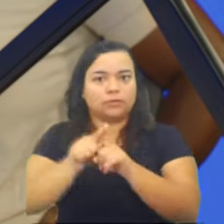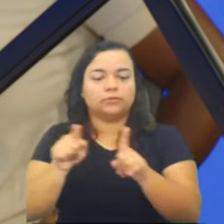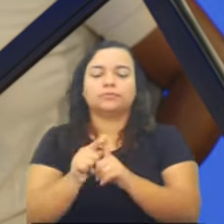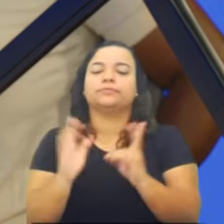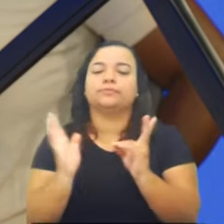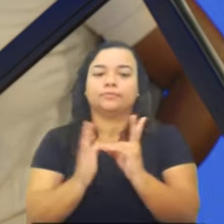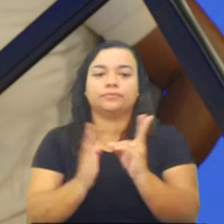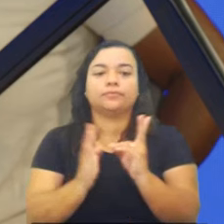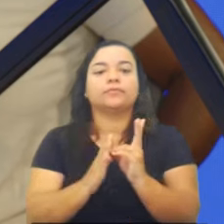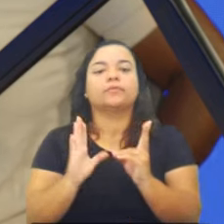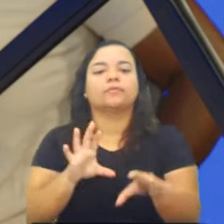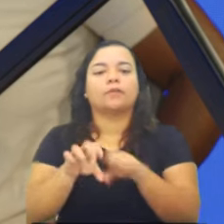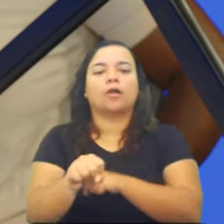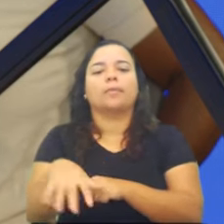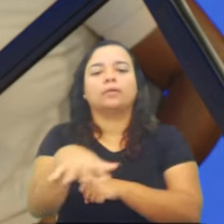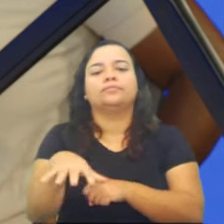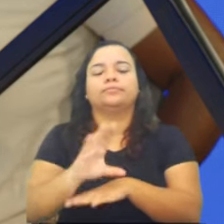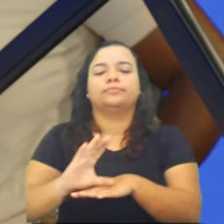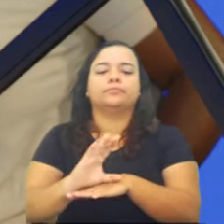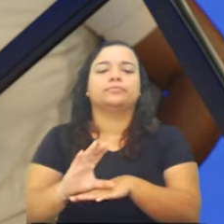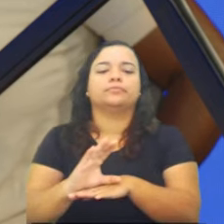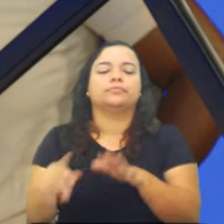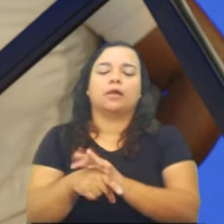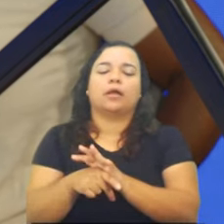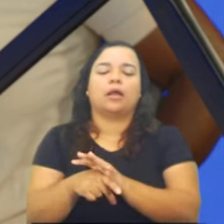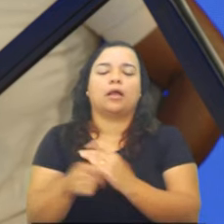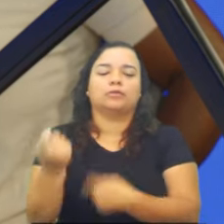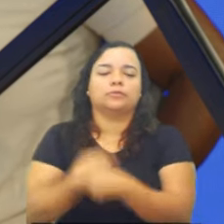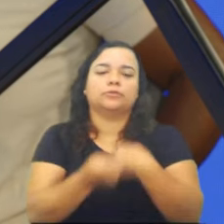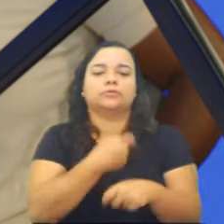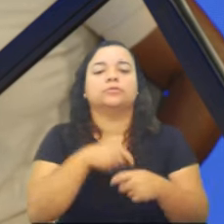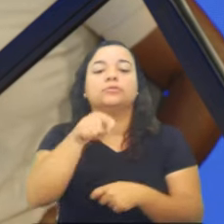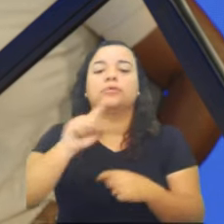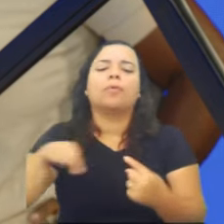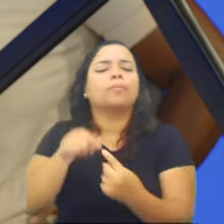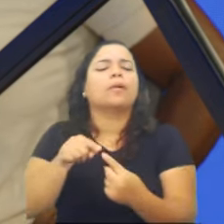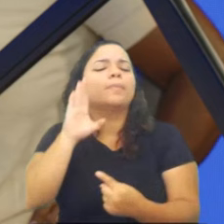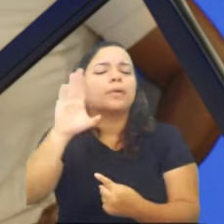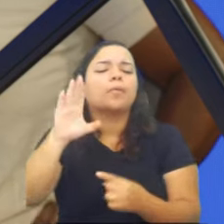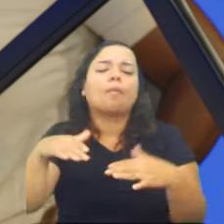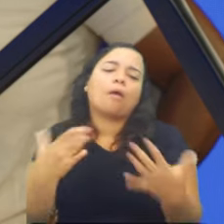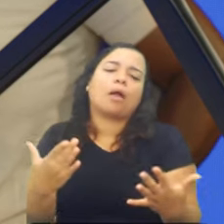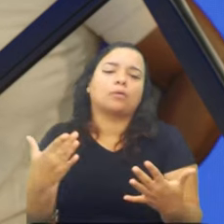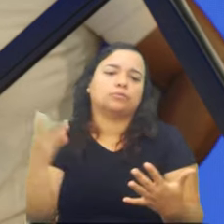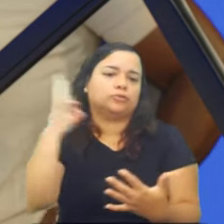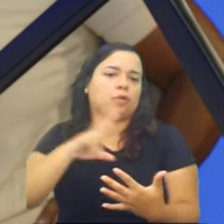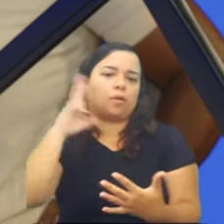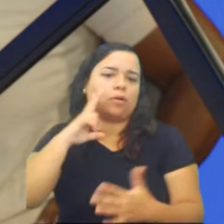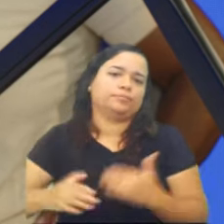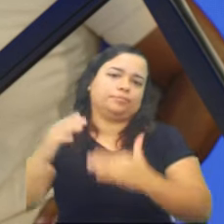né para se formarem em conselhos de administração Qual a principal motivação sua para essa